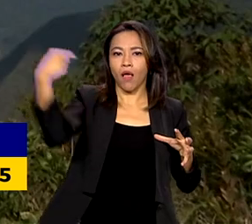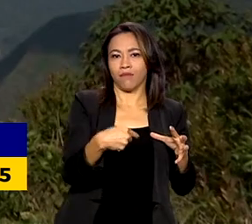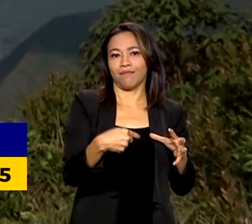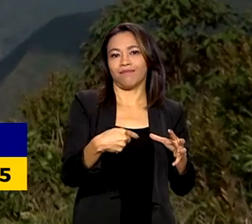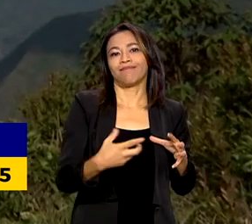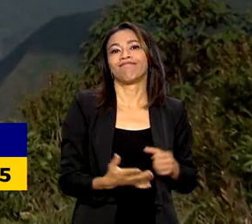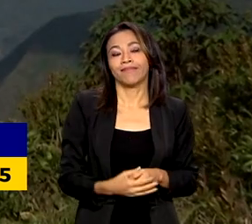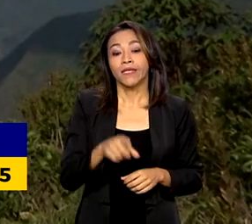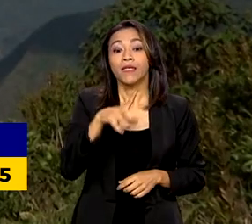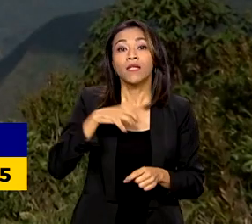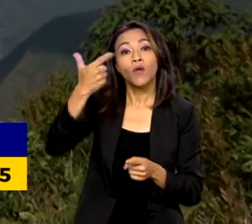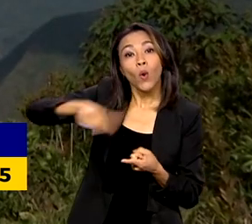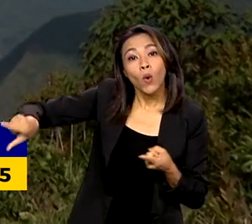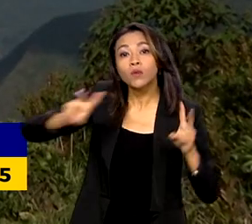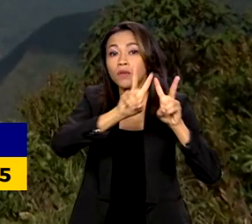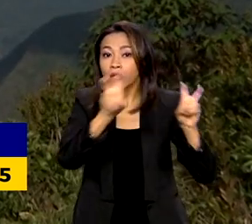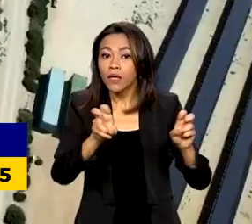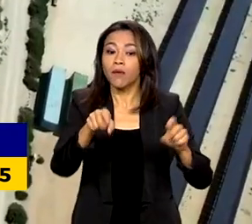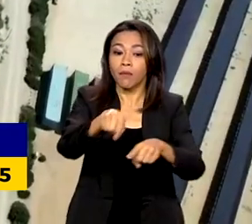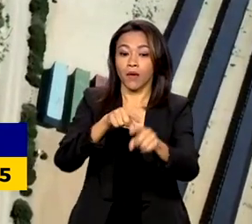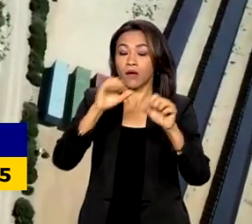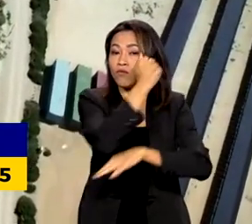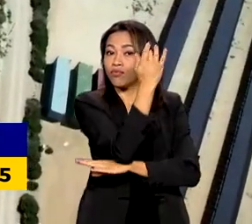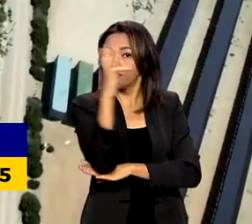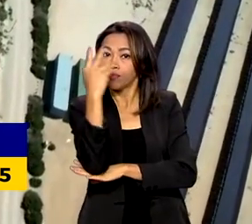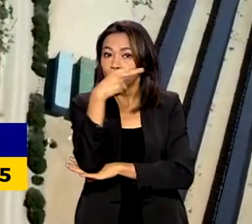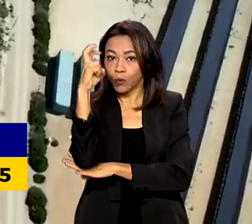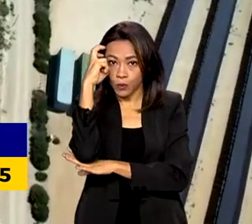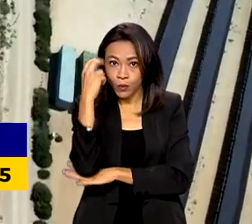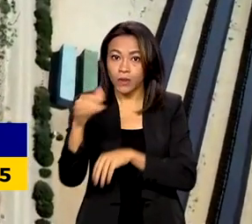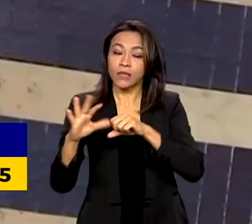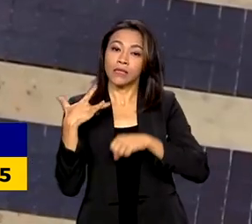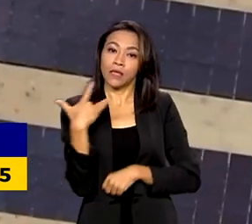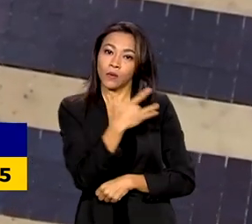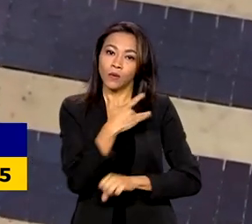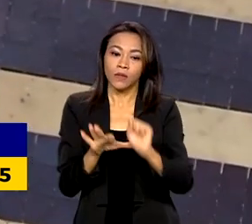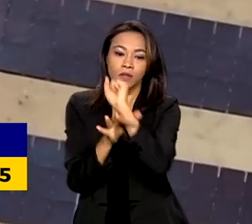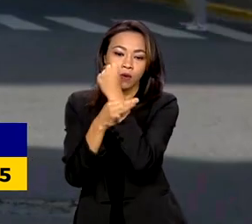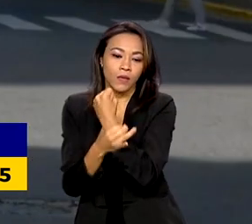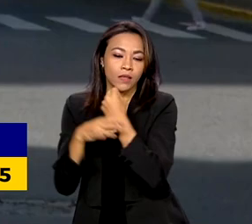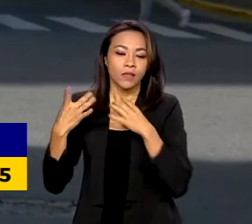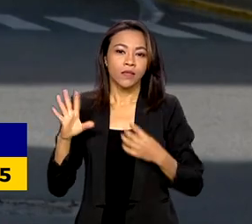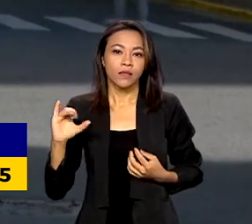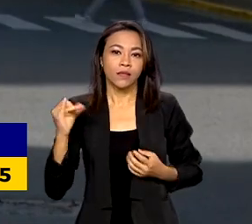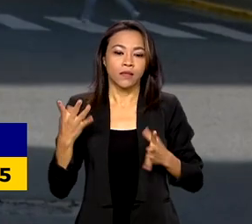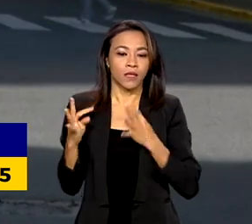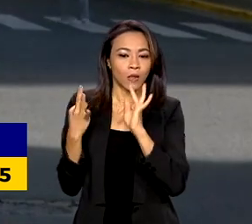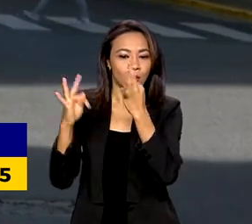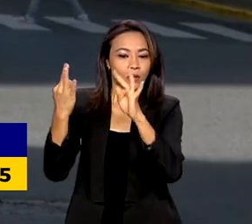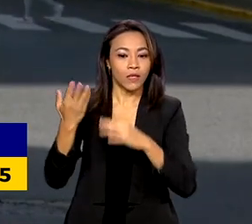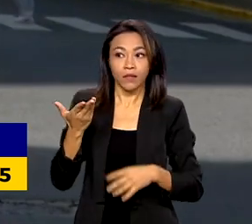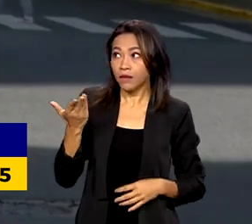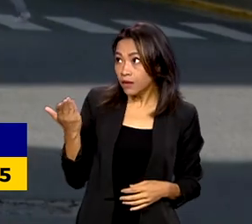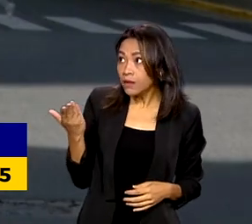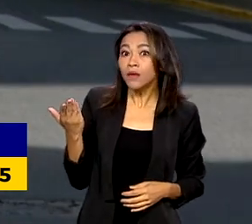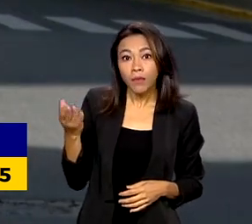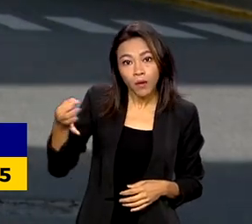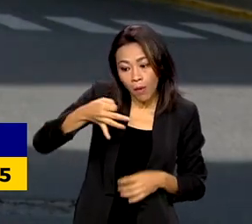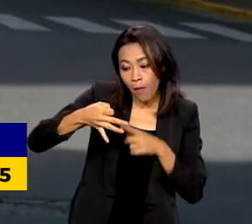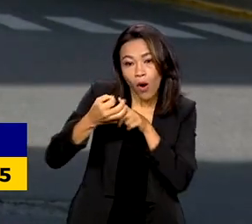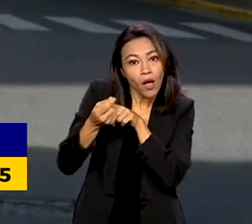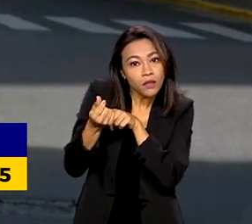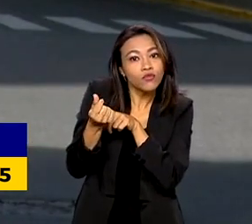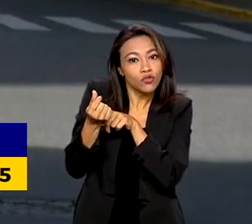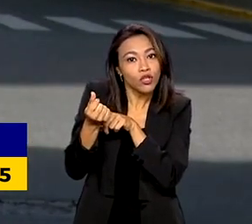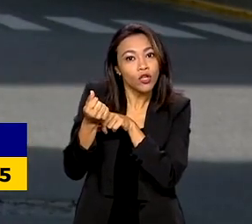economia. Tem também meio ambiente, cultura, saúde, segurança, ciência e tecnologia, até eventualmente uma moeda comum para